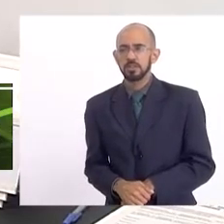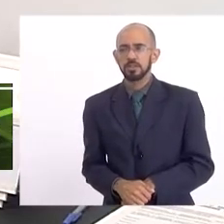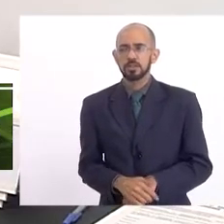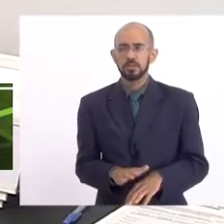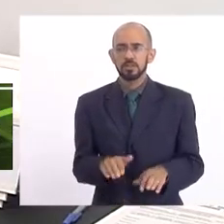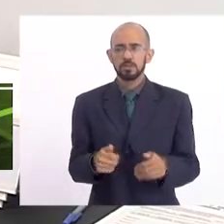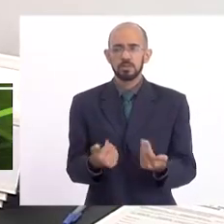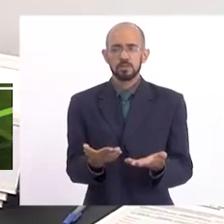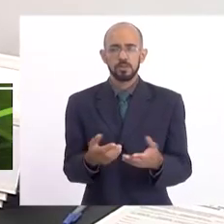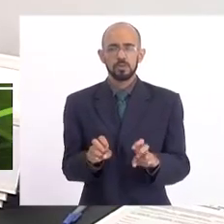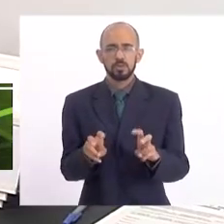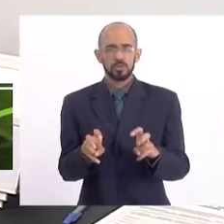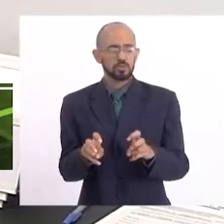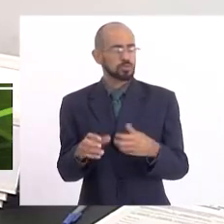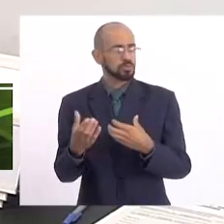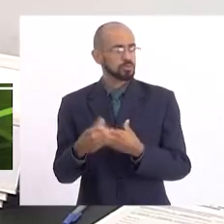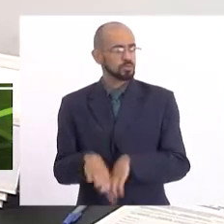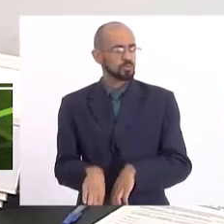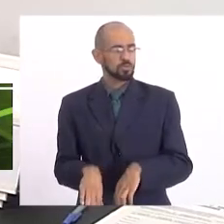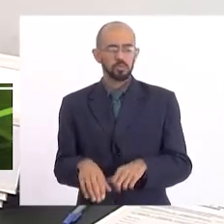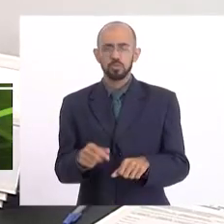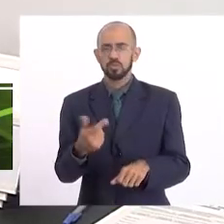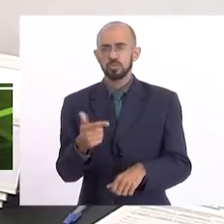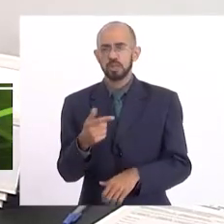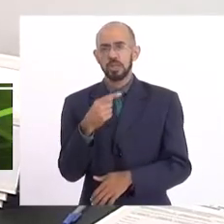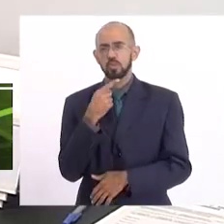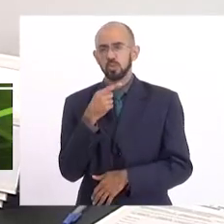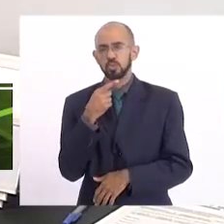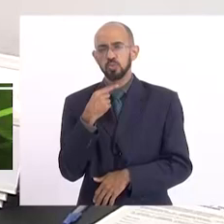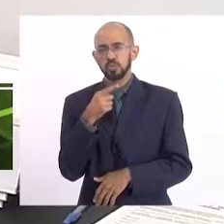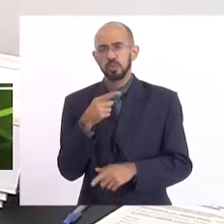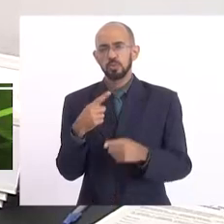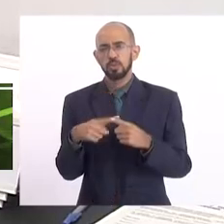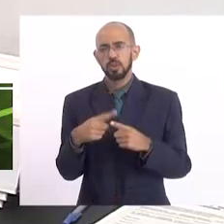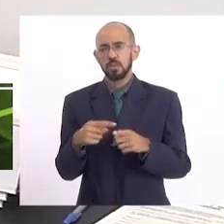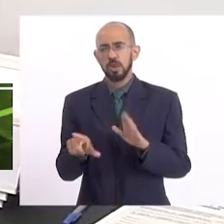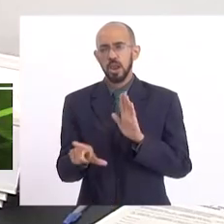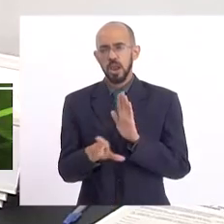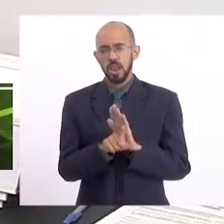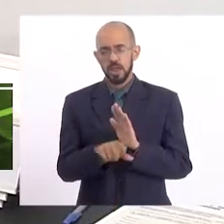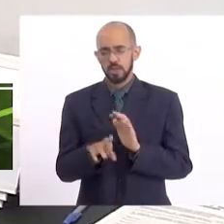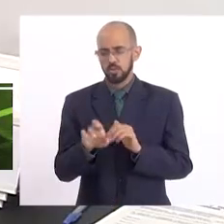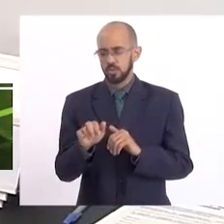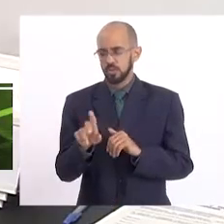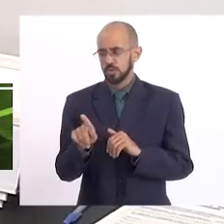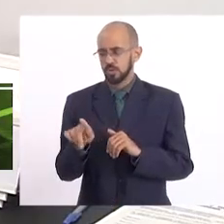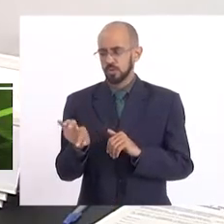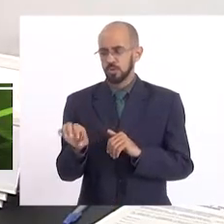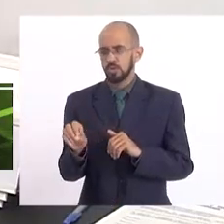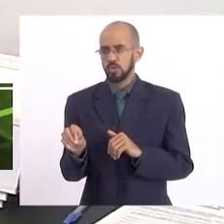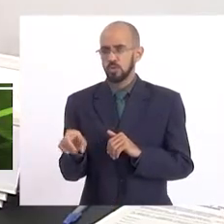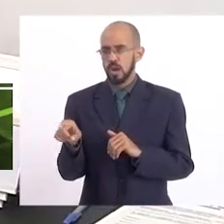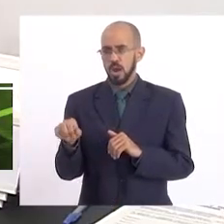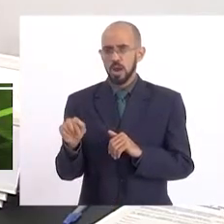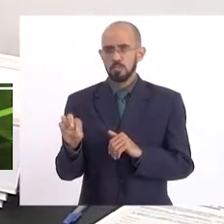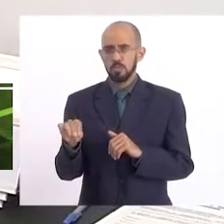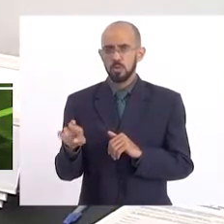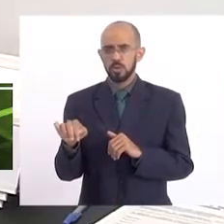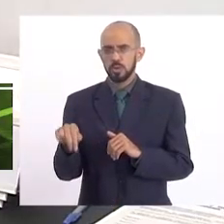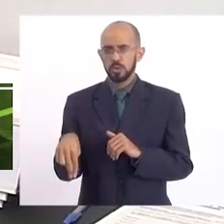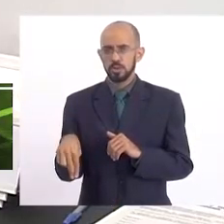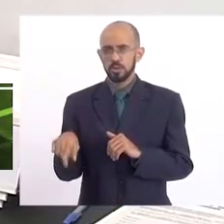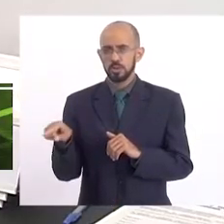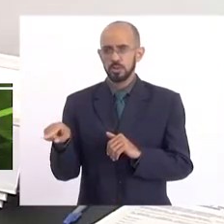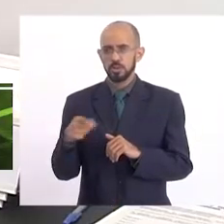do concurso não resta dúvida, né, porque isso aí é uma lei do próprio deputado Rodrigo Amorim, Vossa Excelência lá em 2019